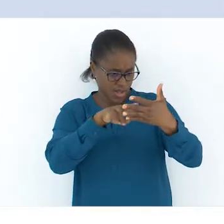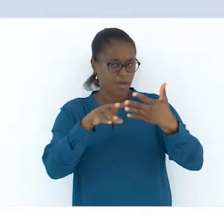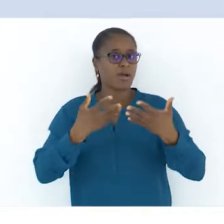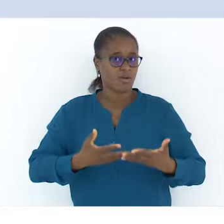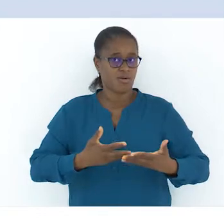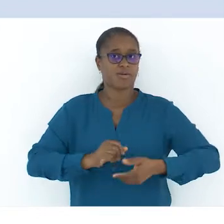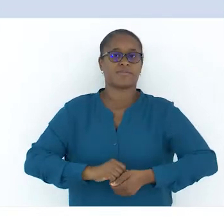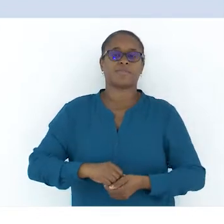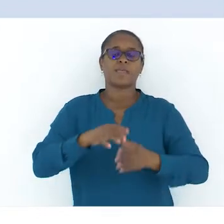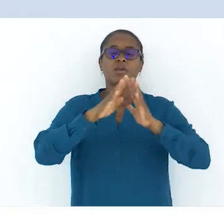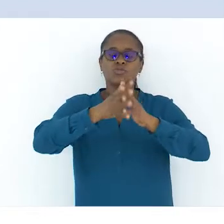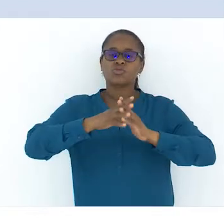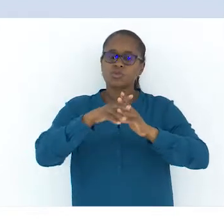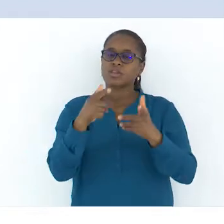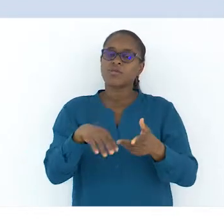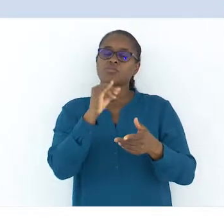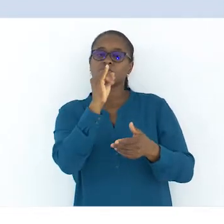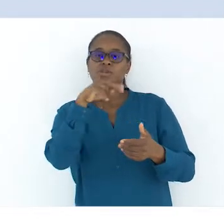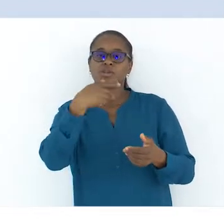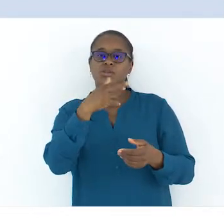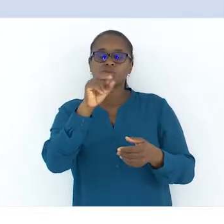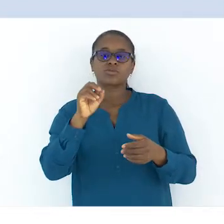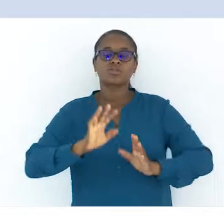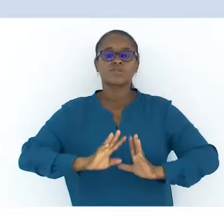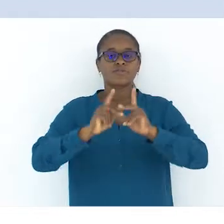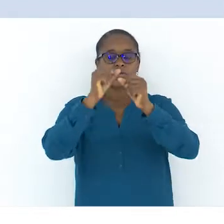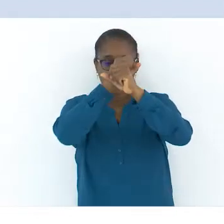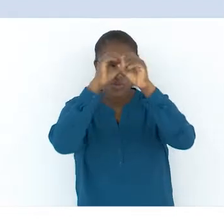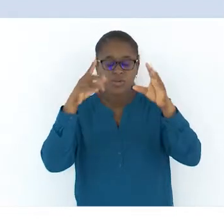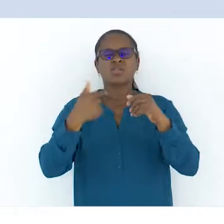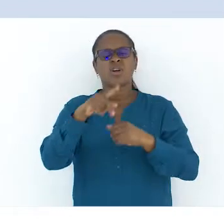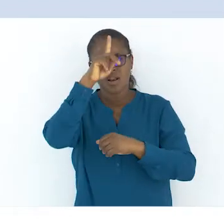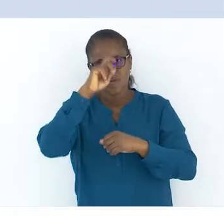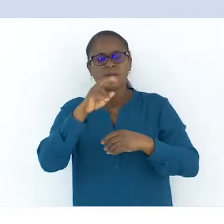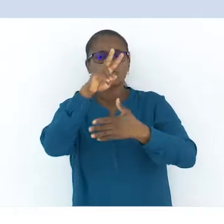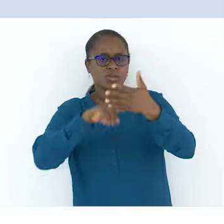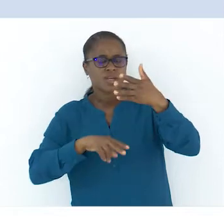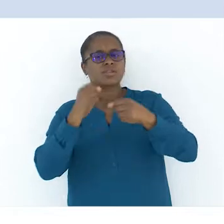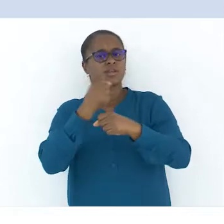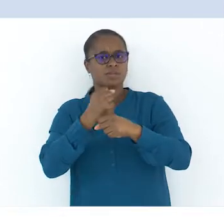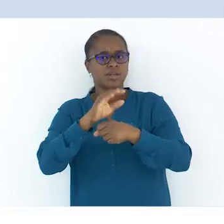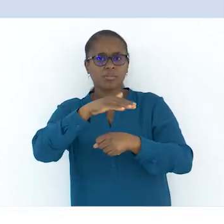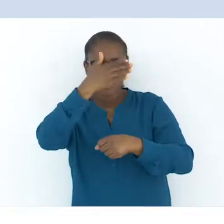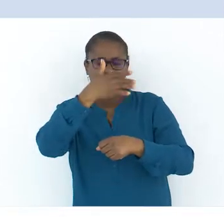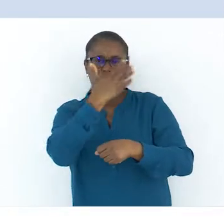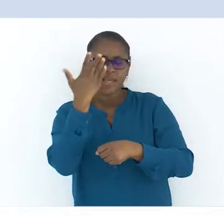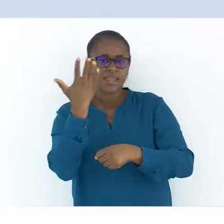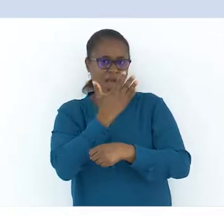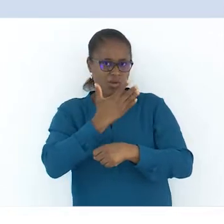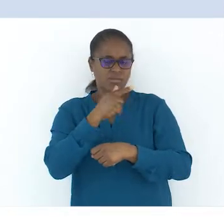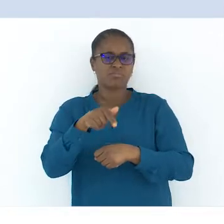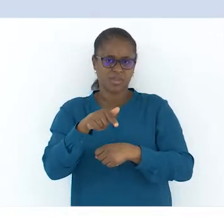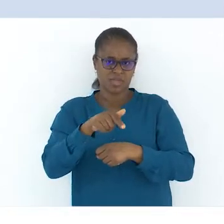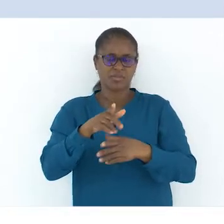Quanto à estrutura, temos a introdução, o desenvolvimento e a conclusão. Estão a lembrar do texto que trabalhamos no primeiro dia de aula. Então, temos